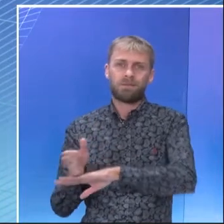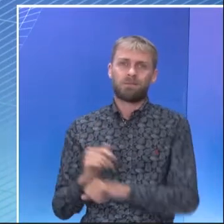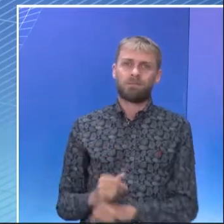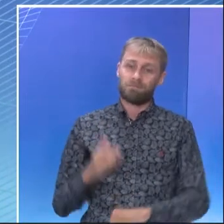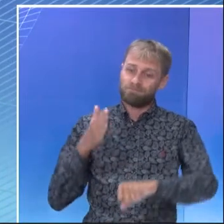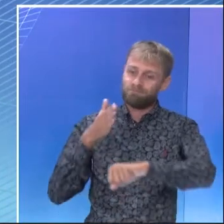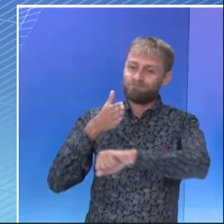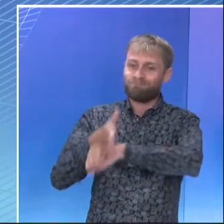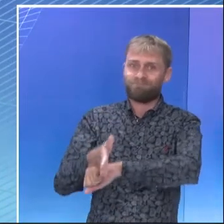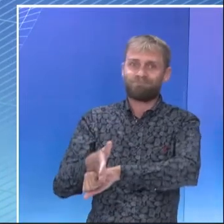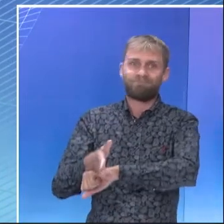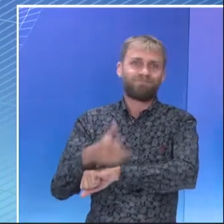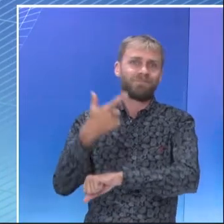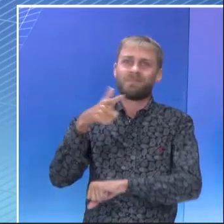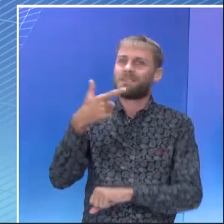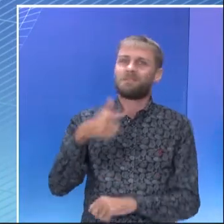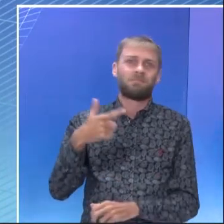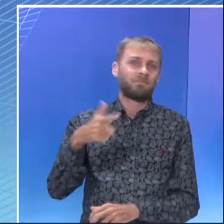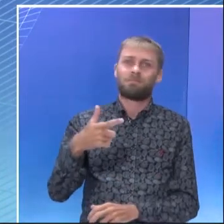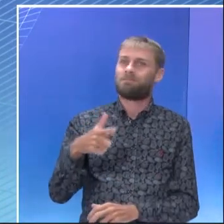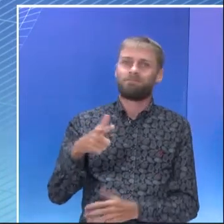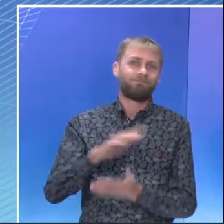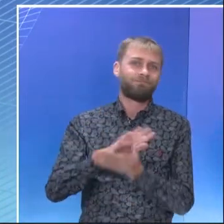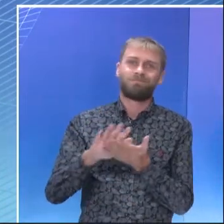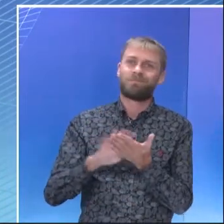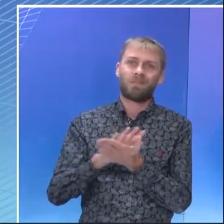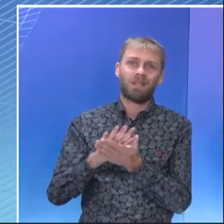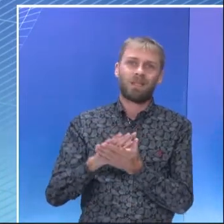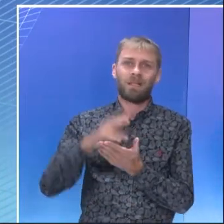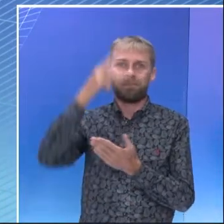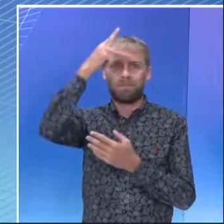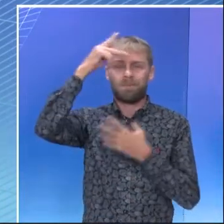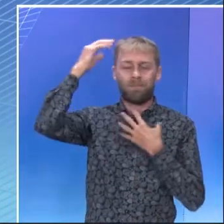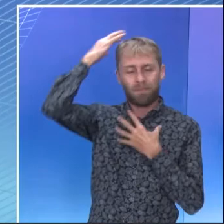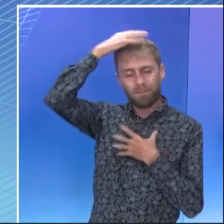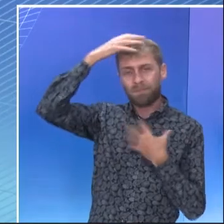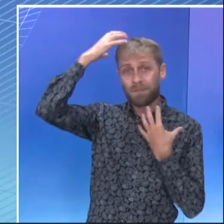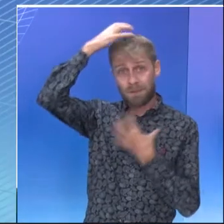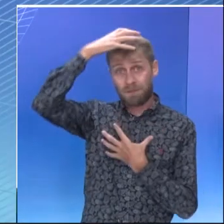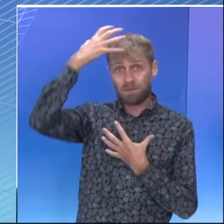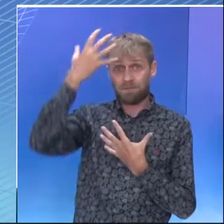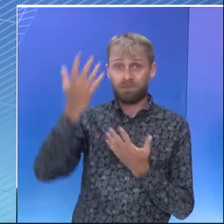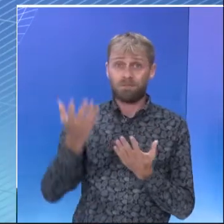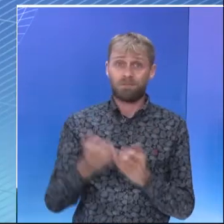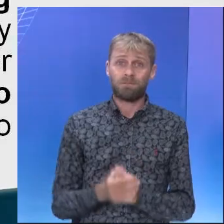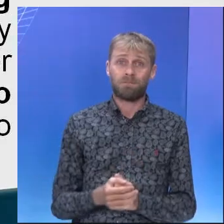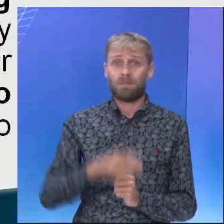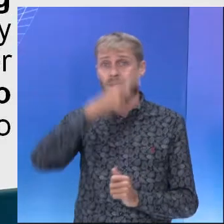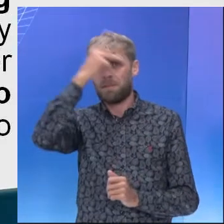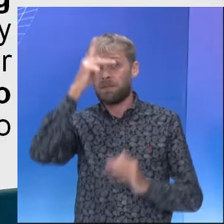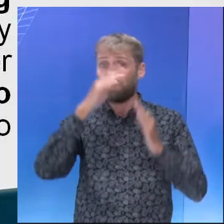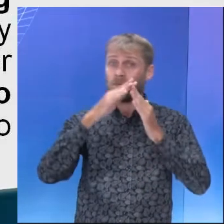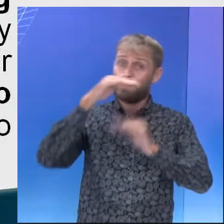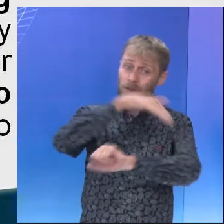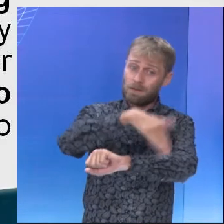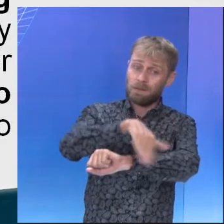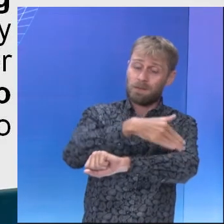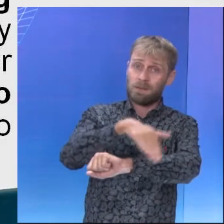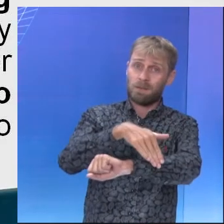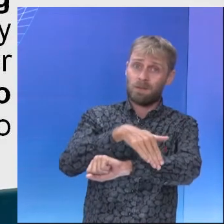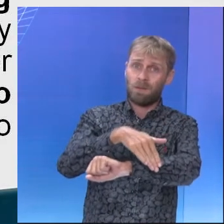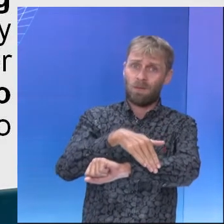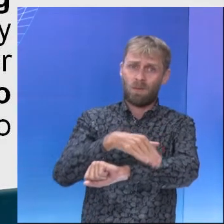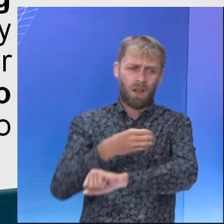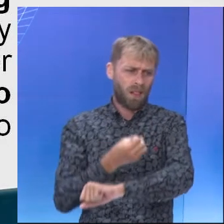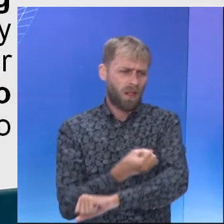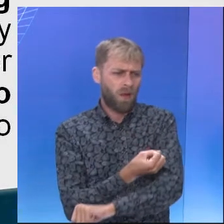access, de acesso, nenhum acesso to showers. Então, está dizendo que os homeless, os sem-tetos,